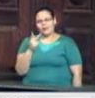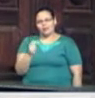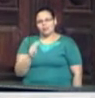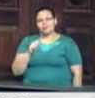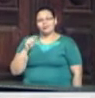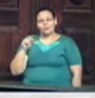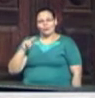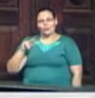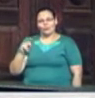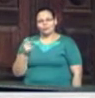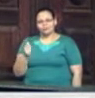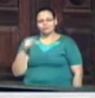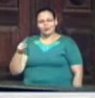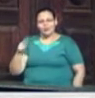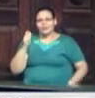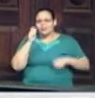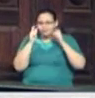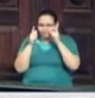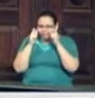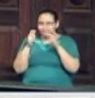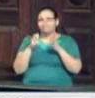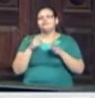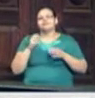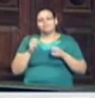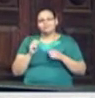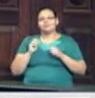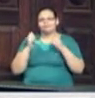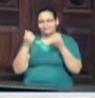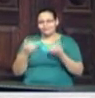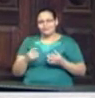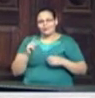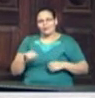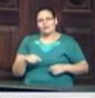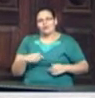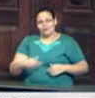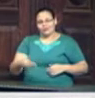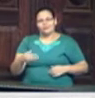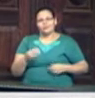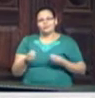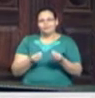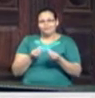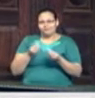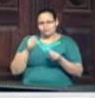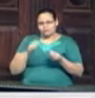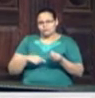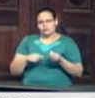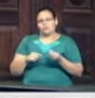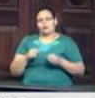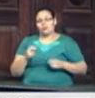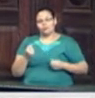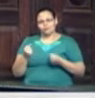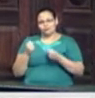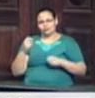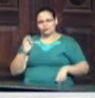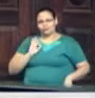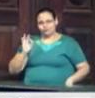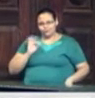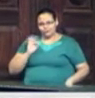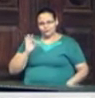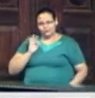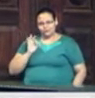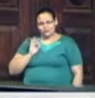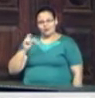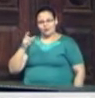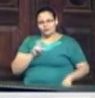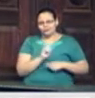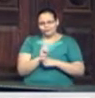alertando de maneira permanente a deterioração das condições das forças policiais de prestarem